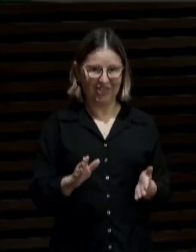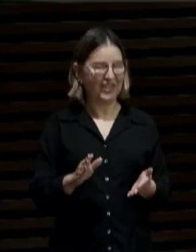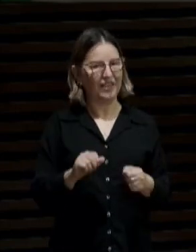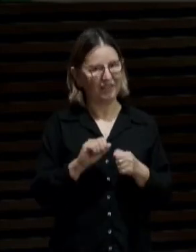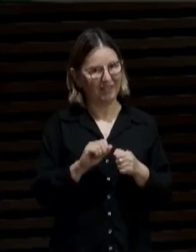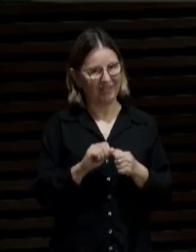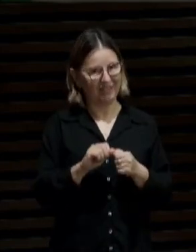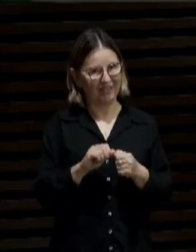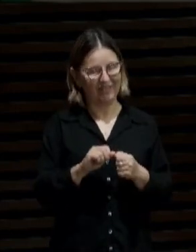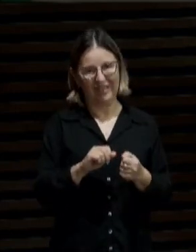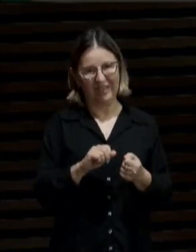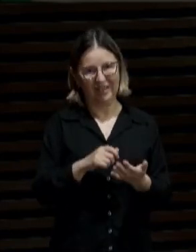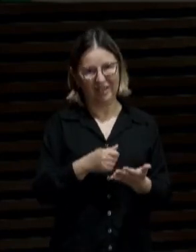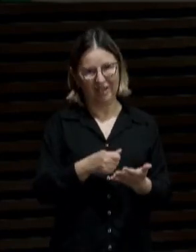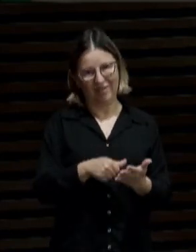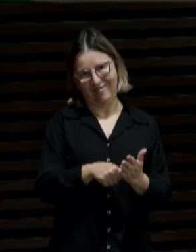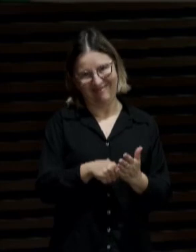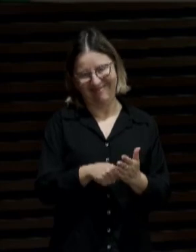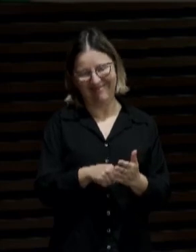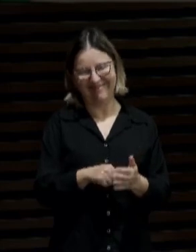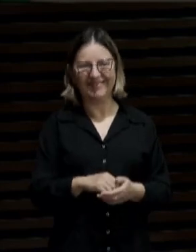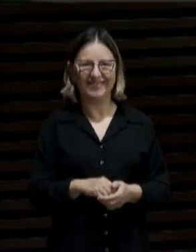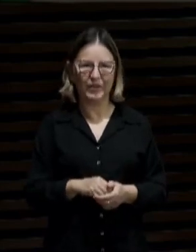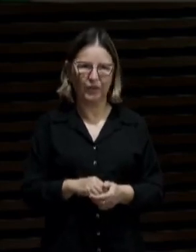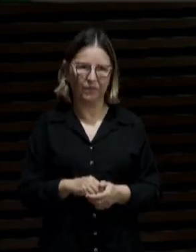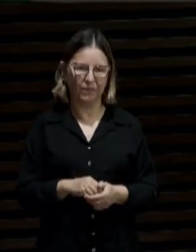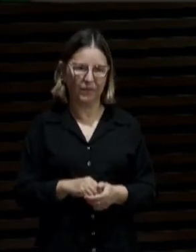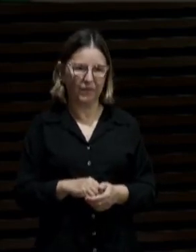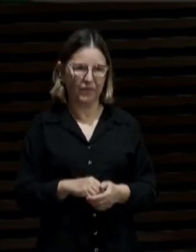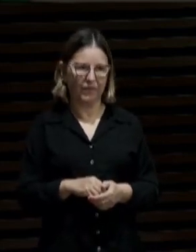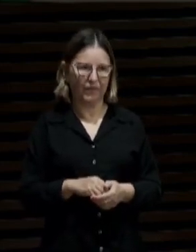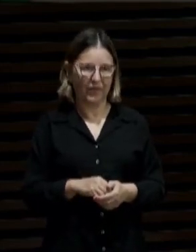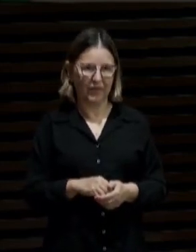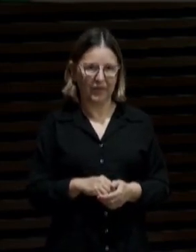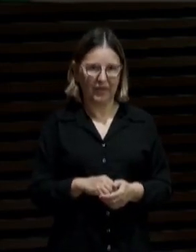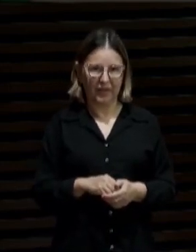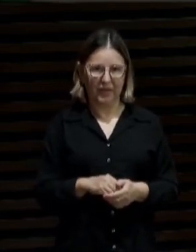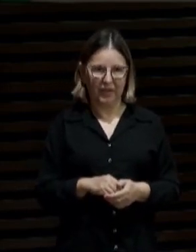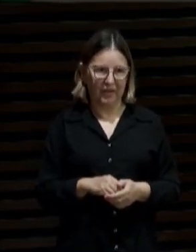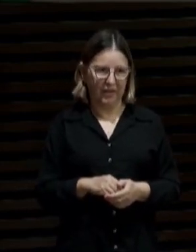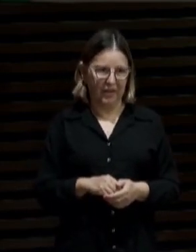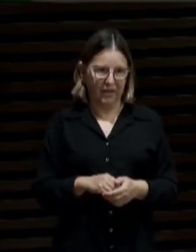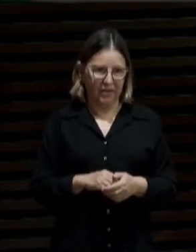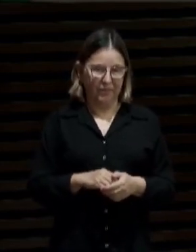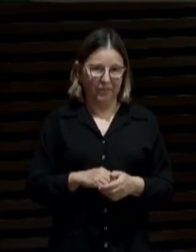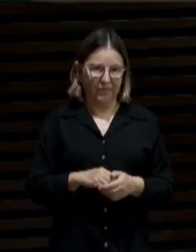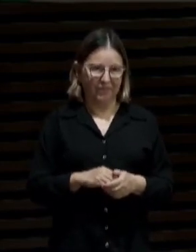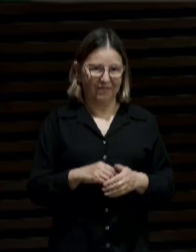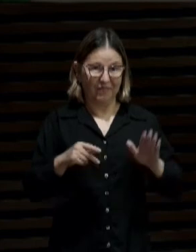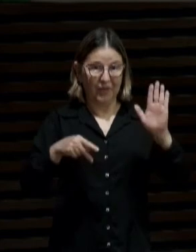Versículo 18, porque se a herança provém da lei, já não decorre de promessa. Então, a gente tem duas opções, ou é a promessa e a aliança que Deus fez, ou é a